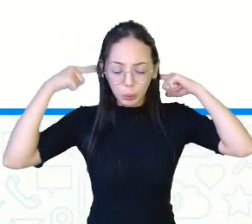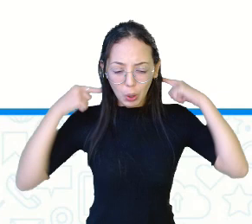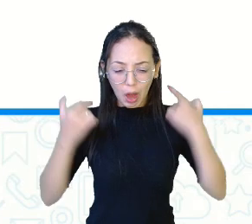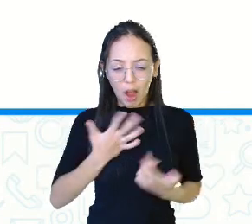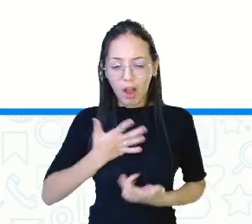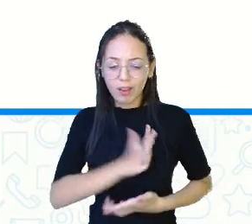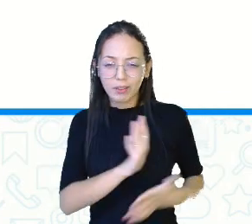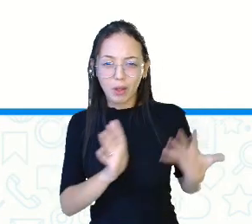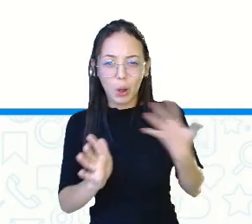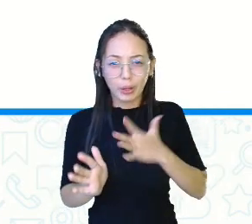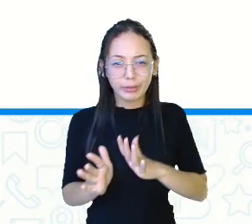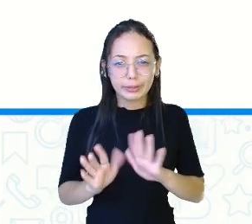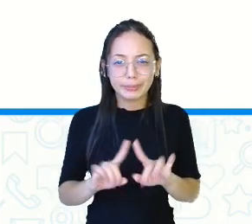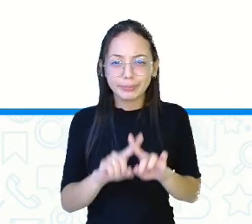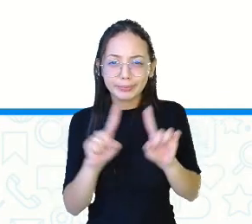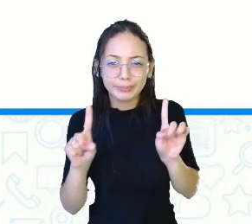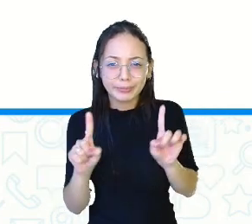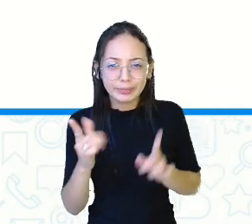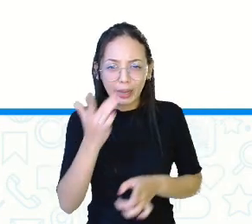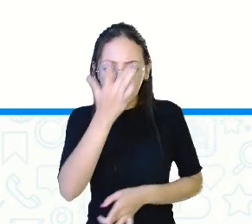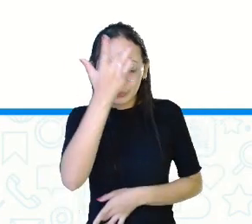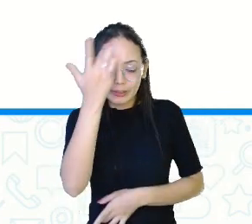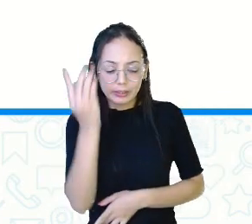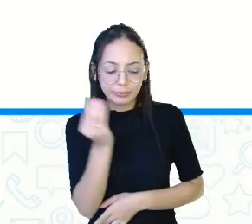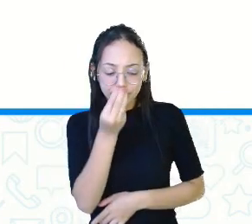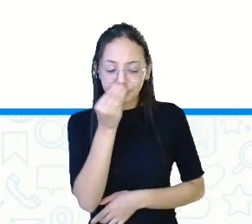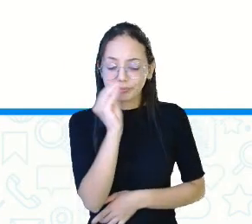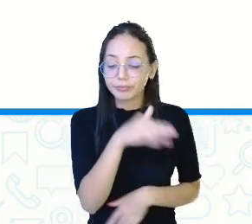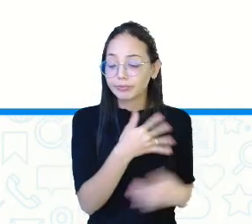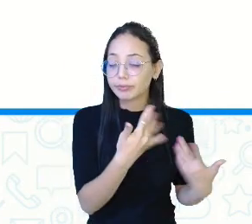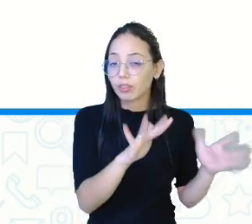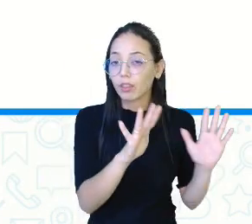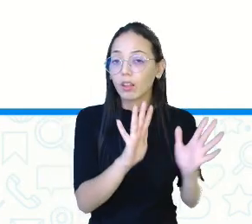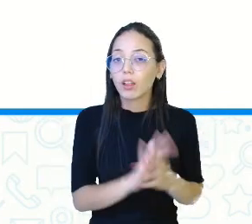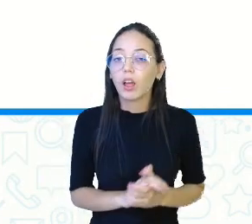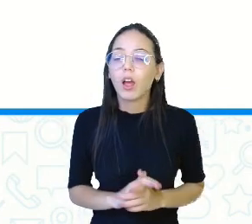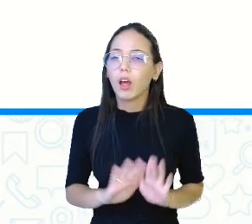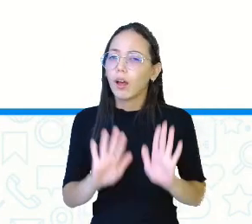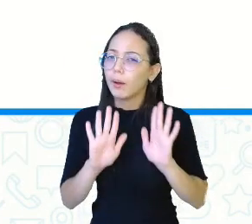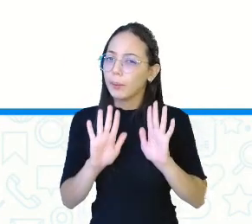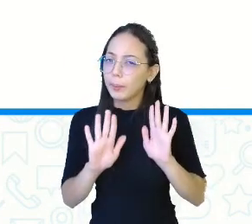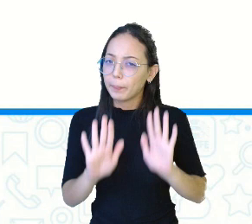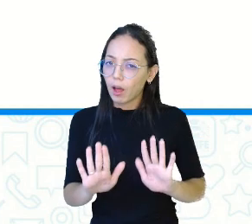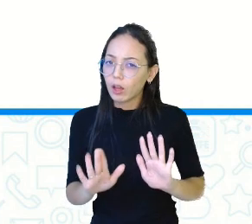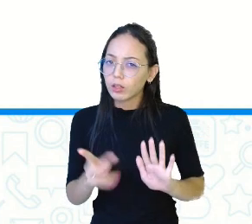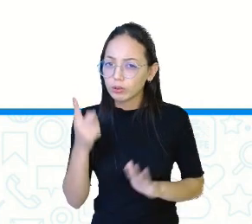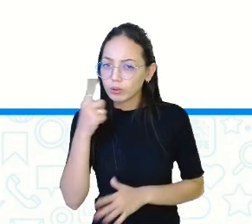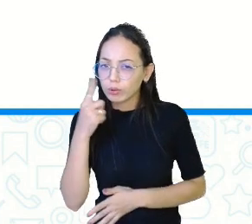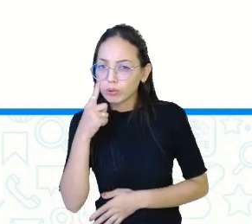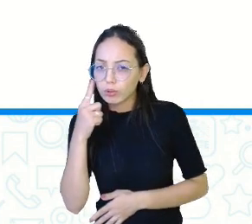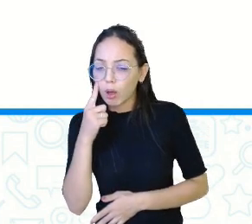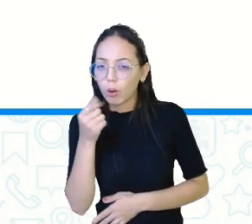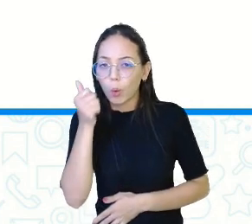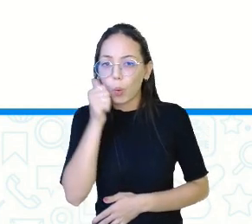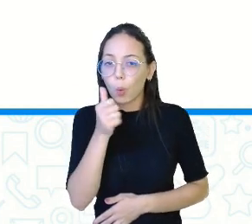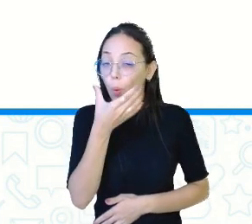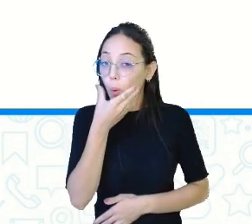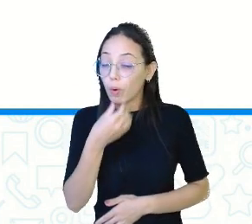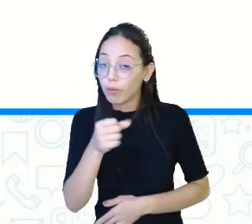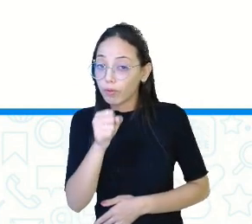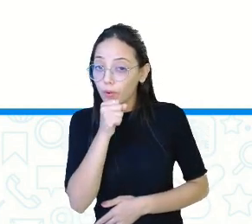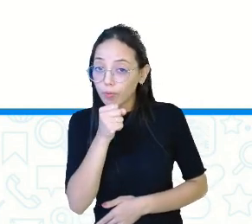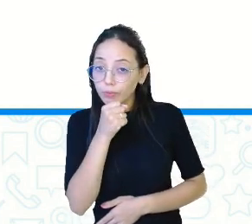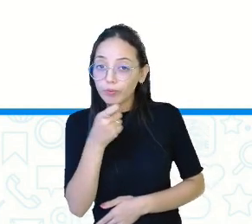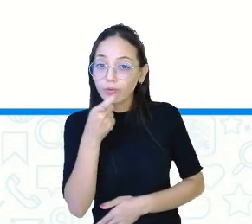horror! Ninguém deu muito crédito para Alvinho. Mas, para tirar a dúvida, o vovô